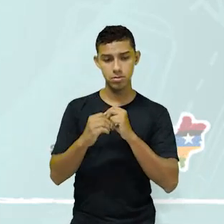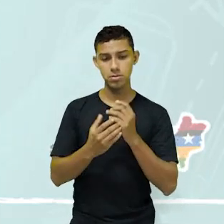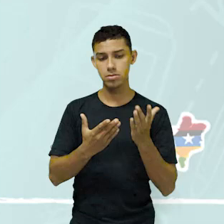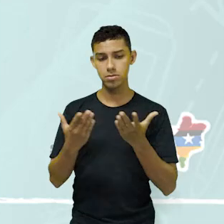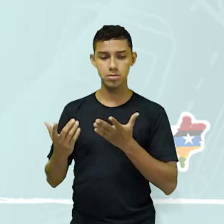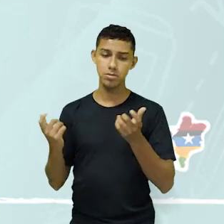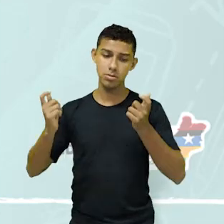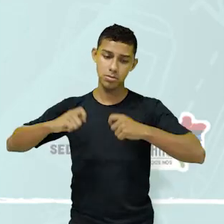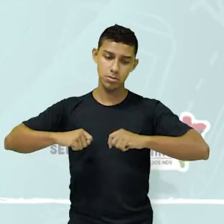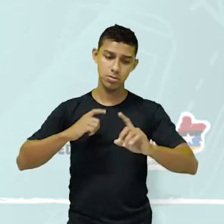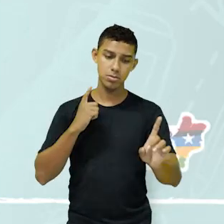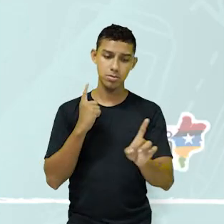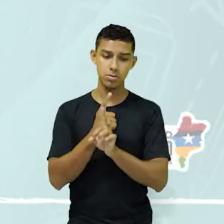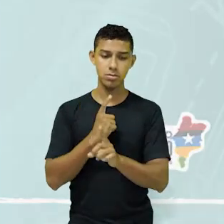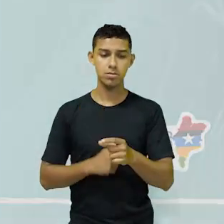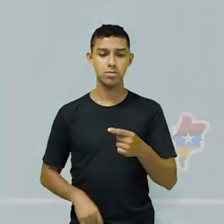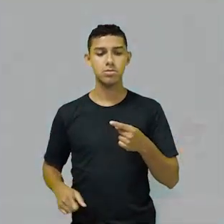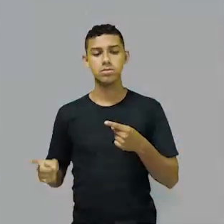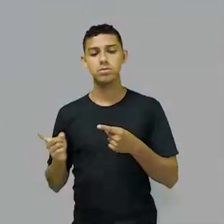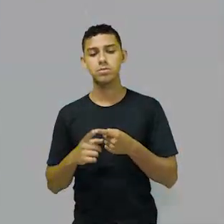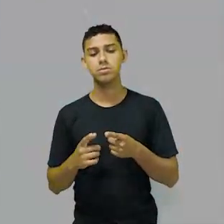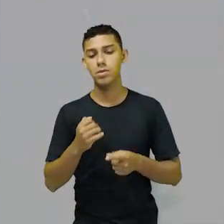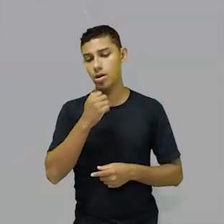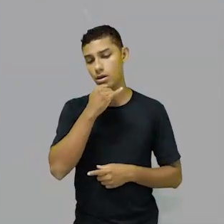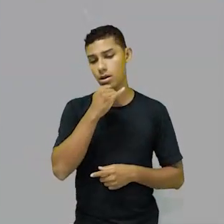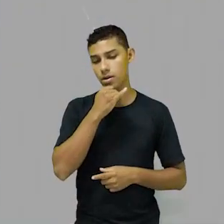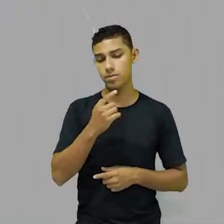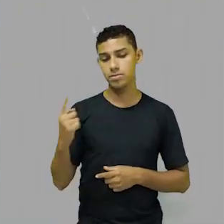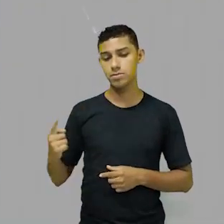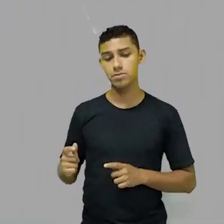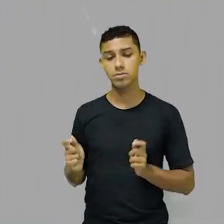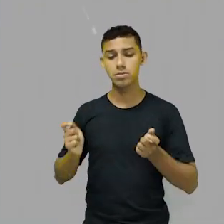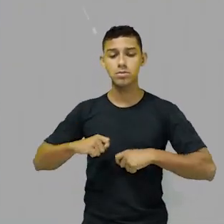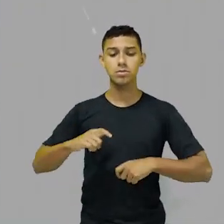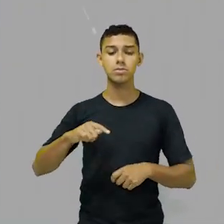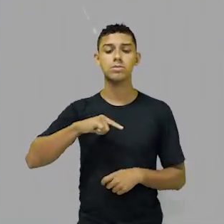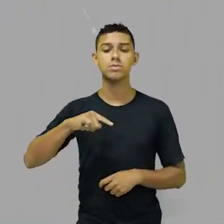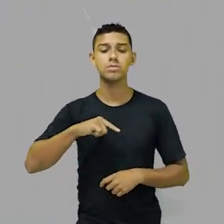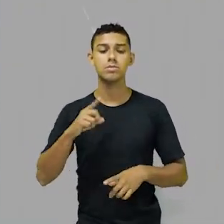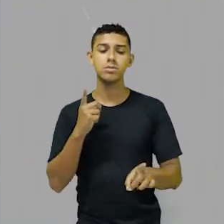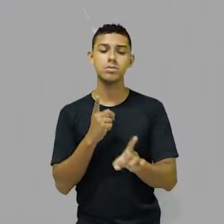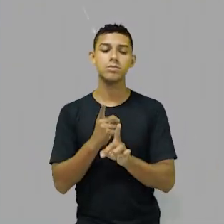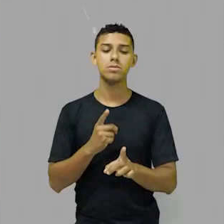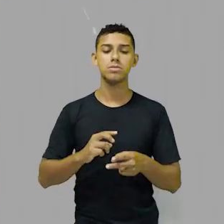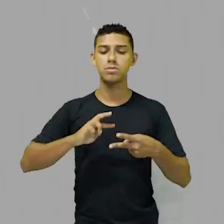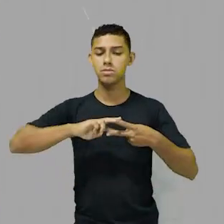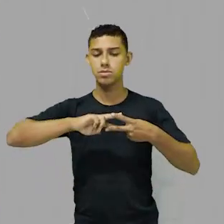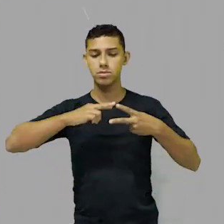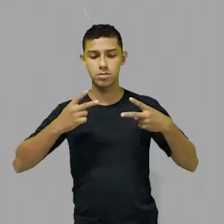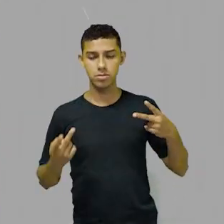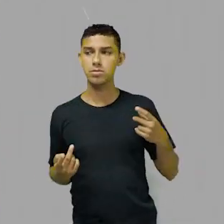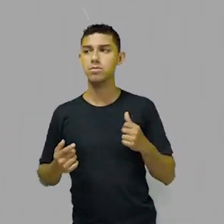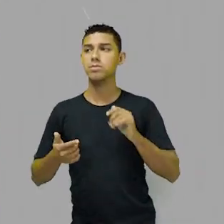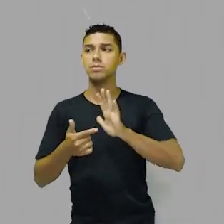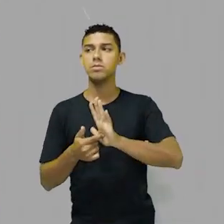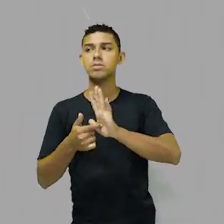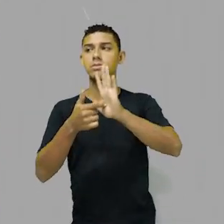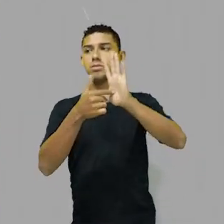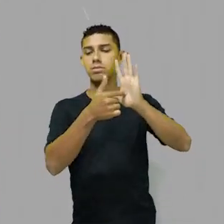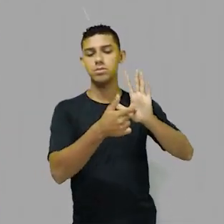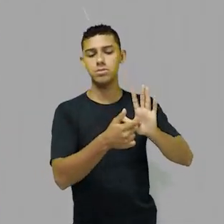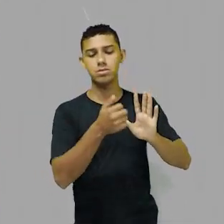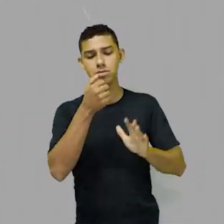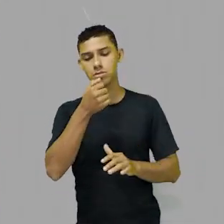pode ser encontrado. Então, o que nós podemos encontrar na molécula de DNA? Eu já mostrei para vocês,